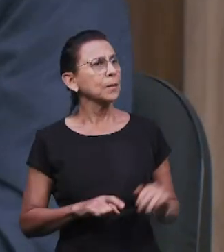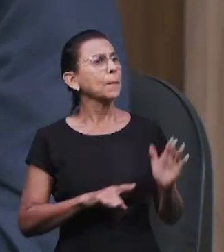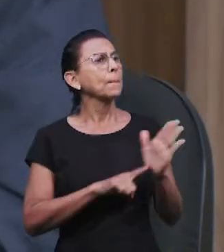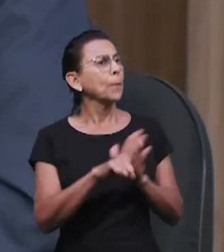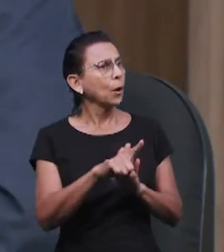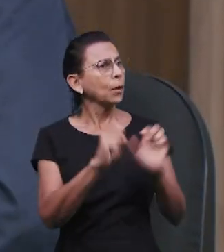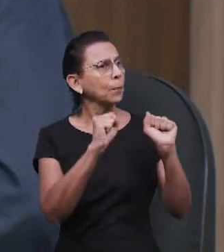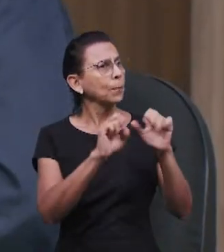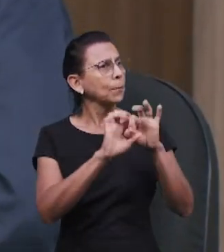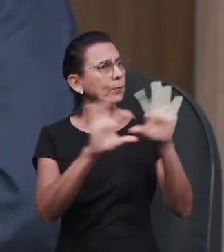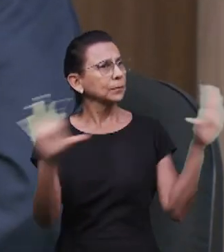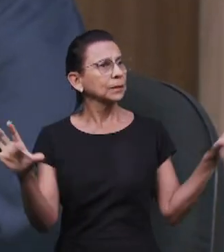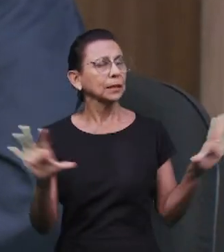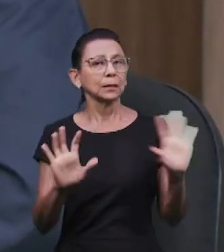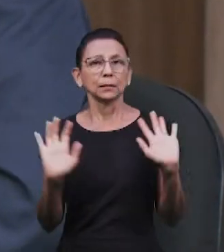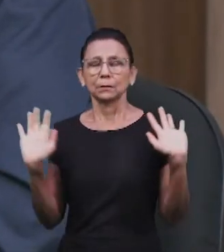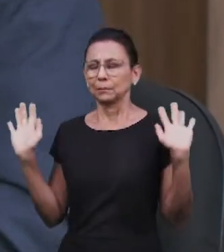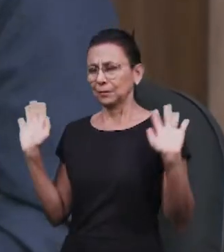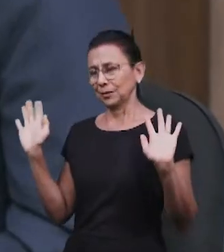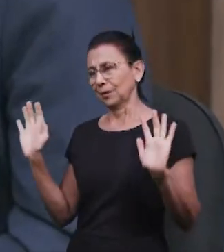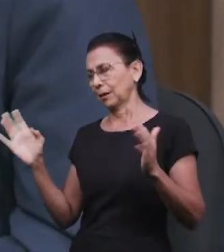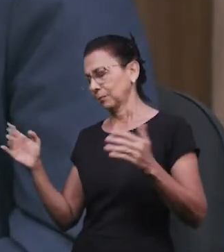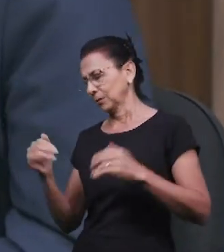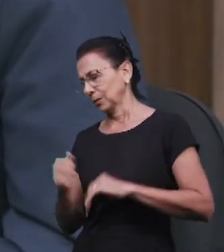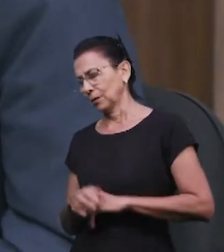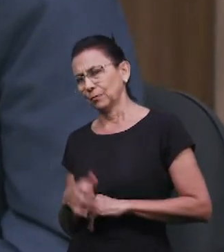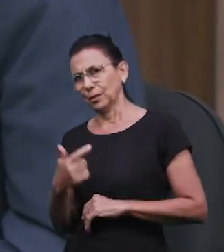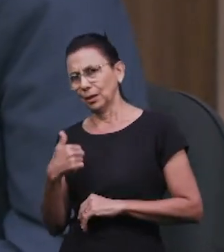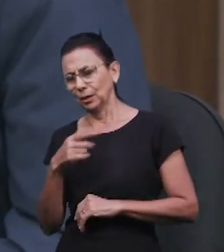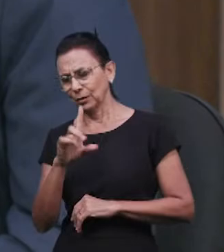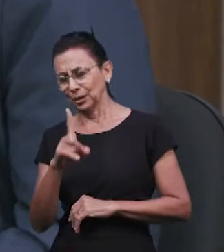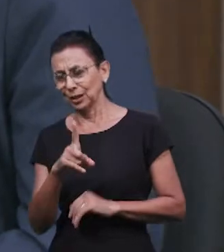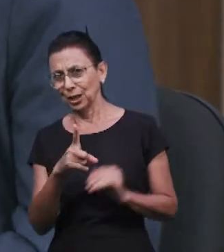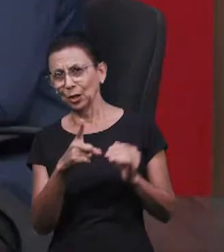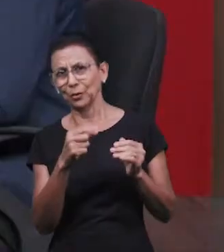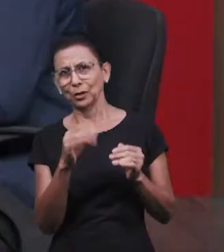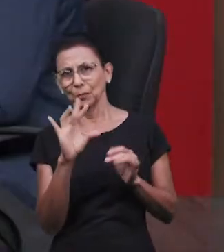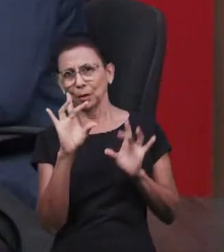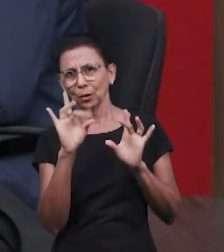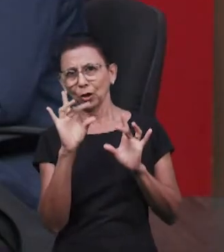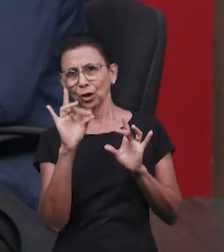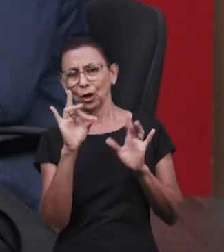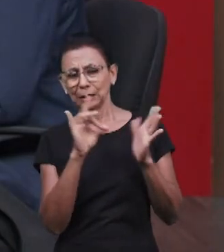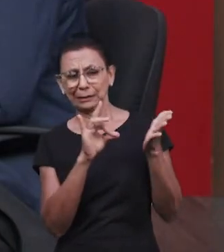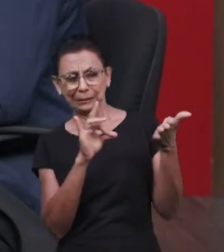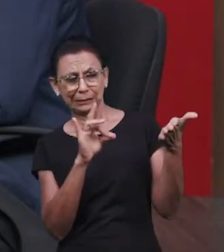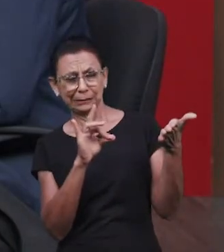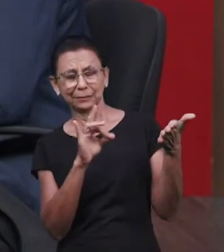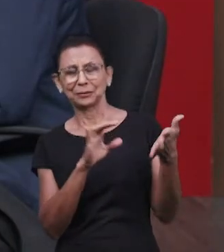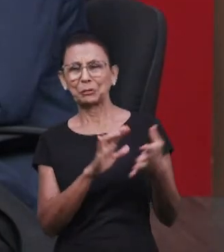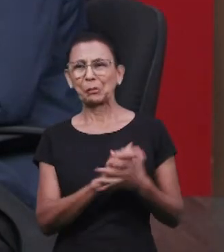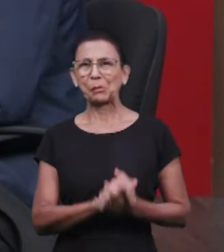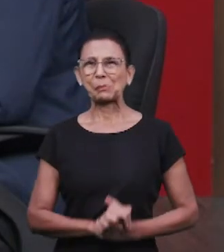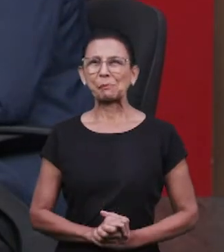fazer as perguntas, então fique à vontade, as irmãs estão aí para responder. Não, rapaz, eu tô com o script aqui, tá com você mesmo.